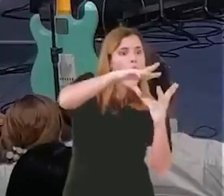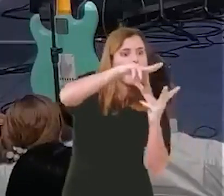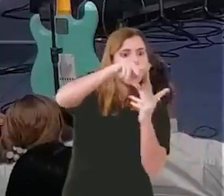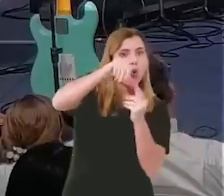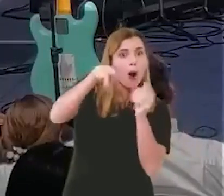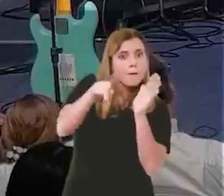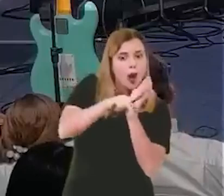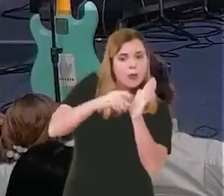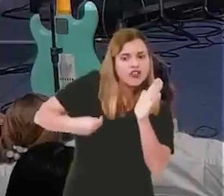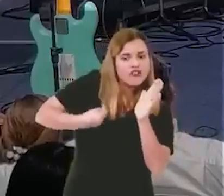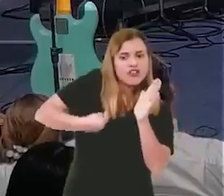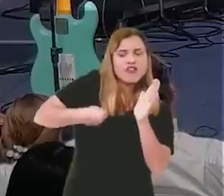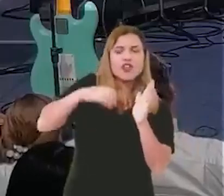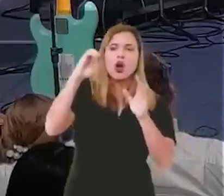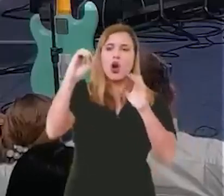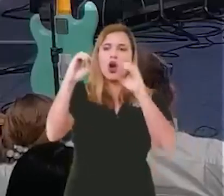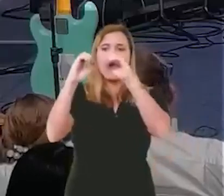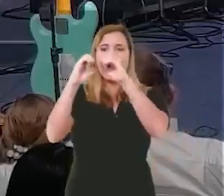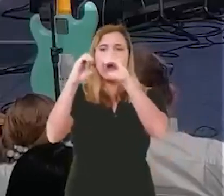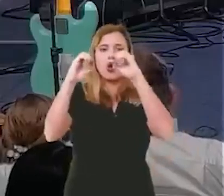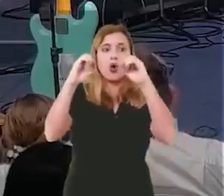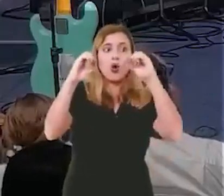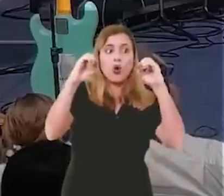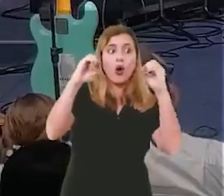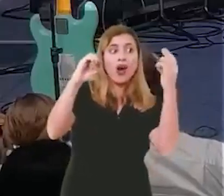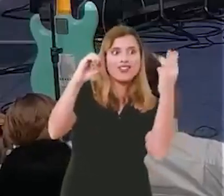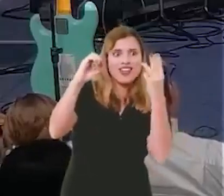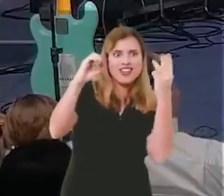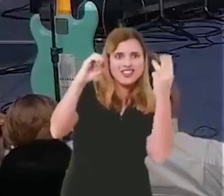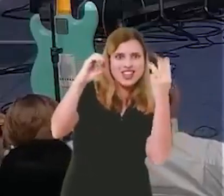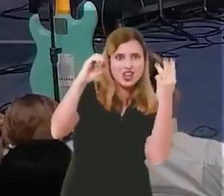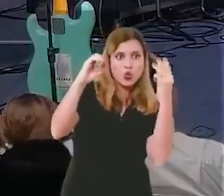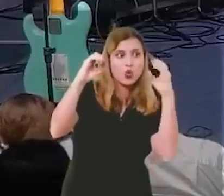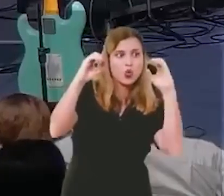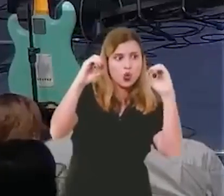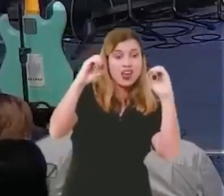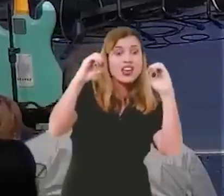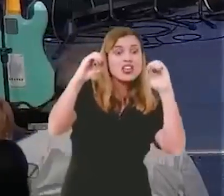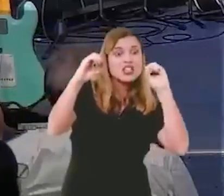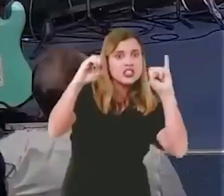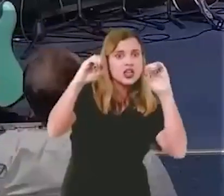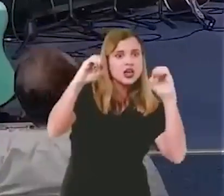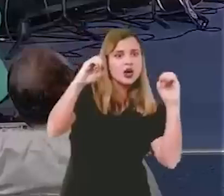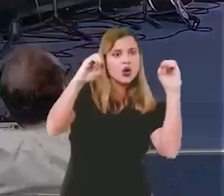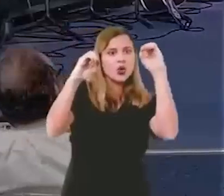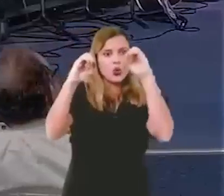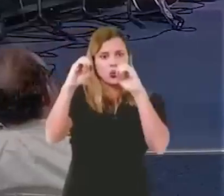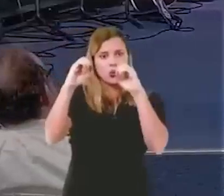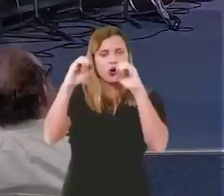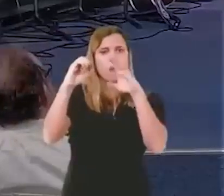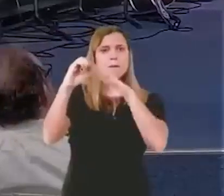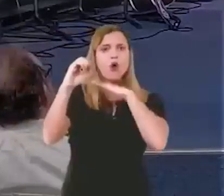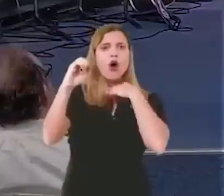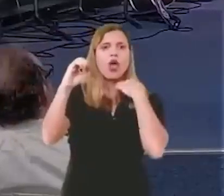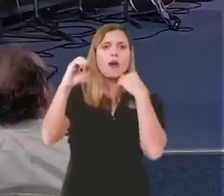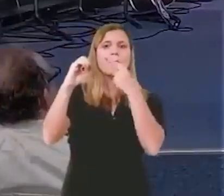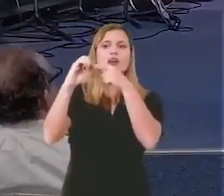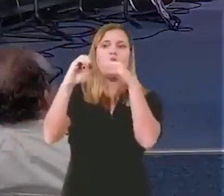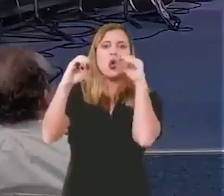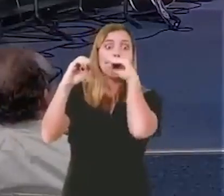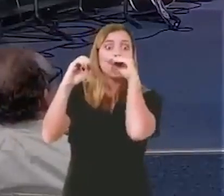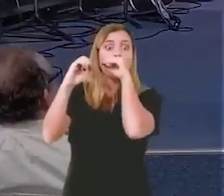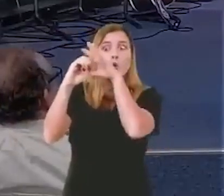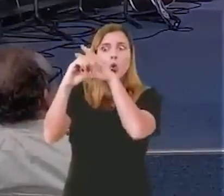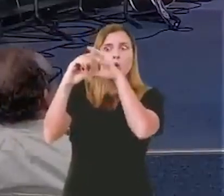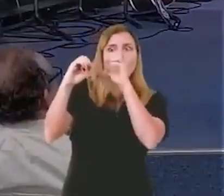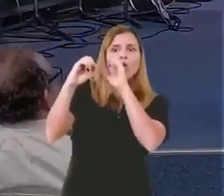Pense comigo na Lua. Vocês bem sabem que a Lua é a faxineira do planeta Terra. Não era a Lua com as suas fases,